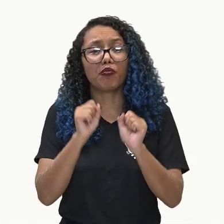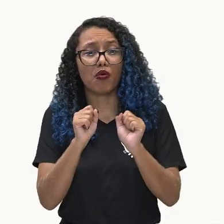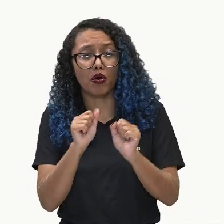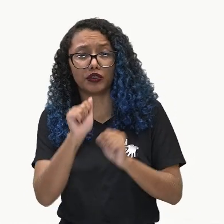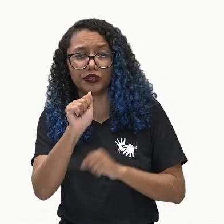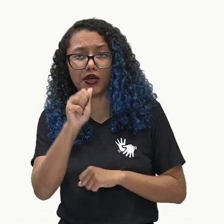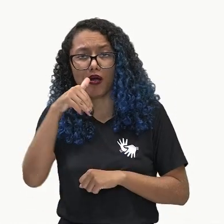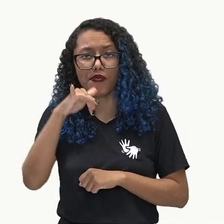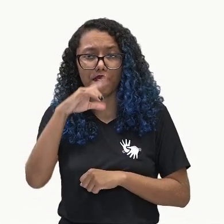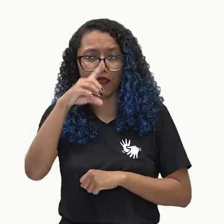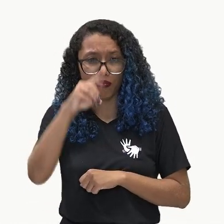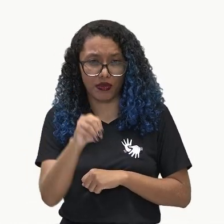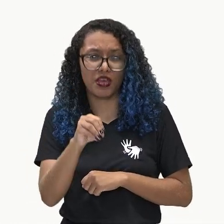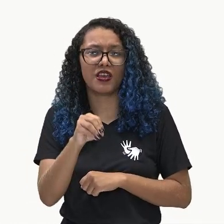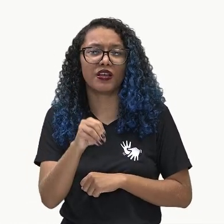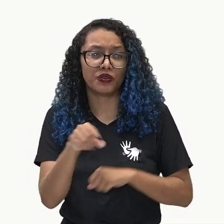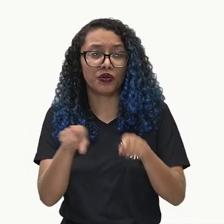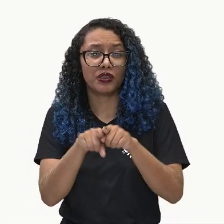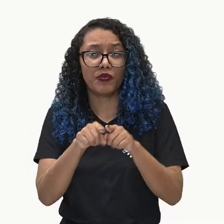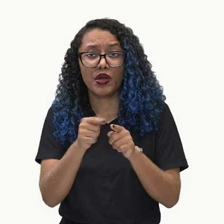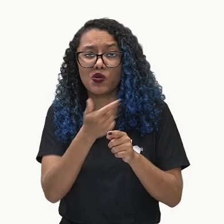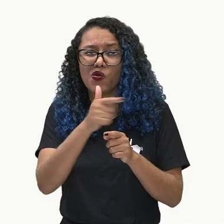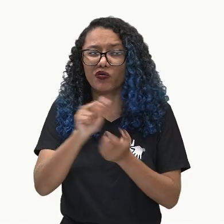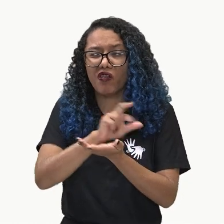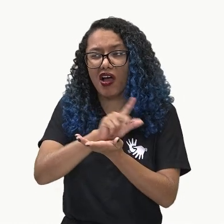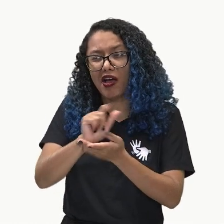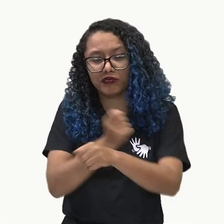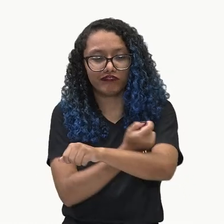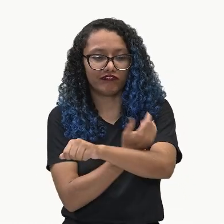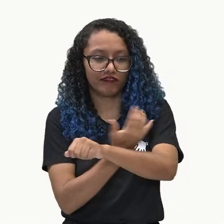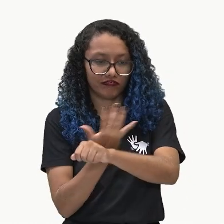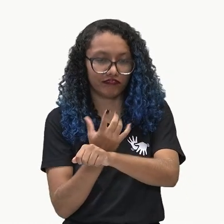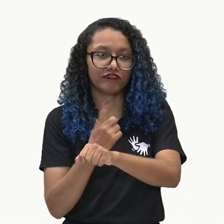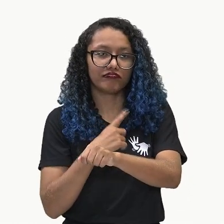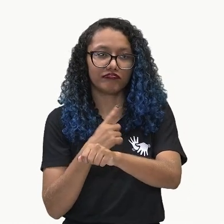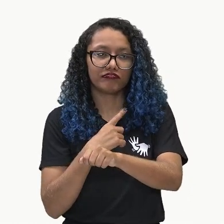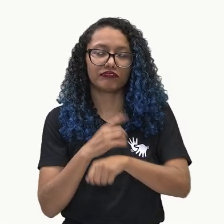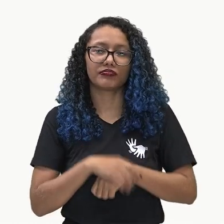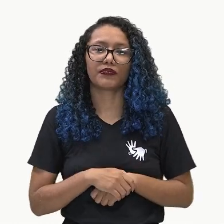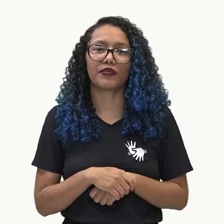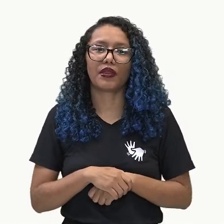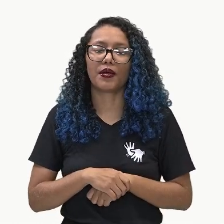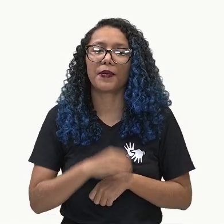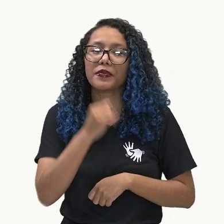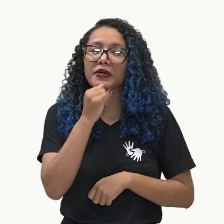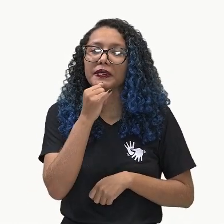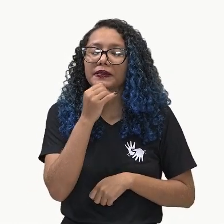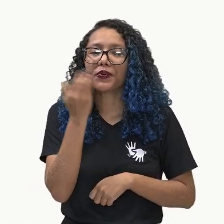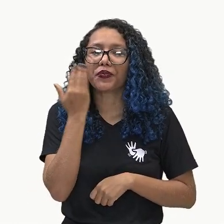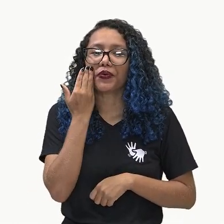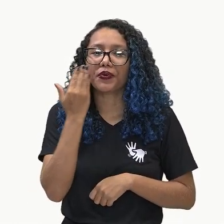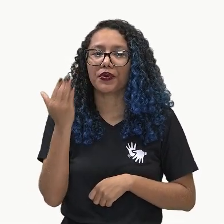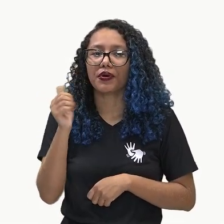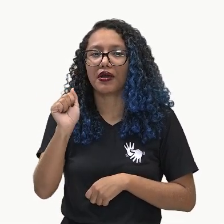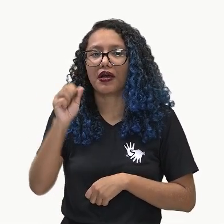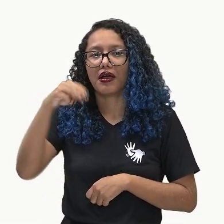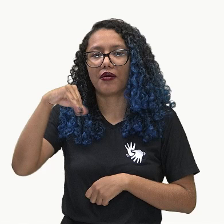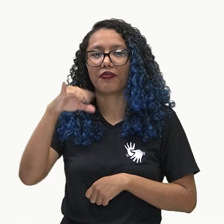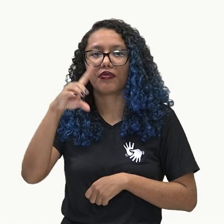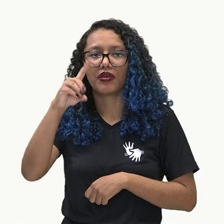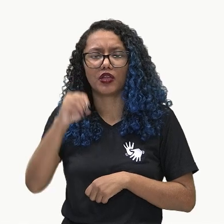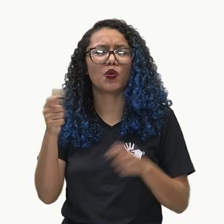em diferentes órgãos vegetais. O amido né? Por exemplo, o amido, onde eu encontro na